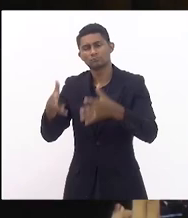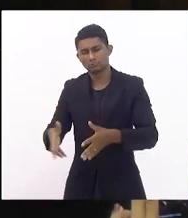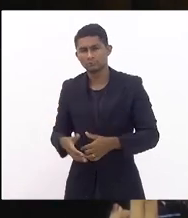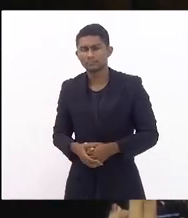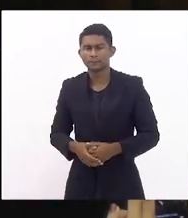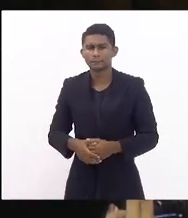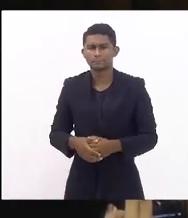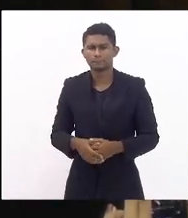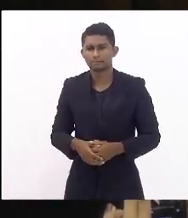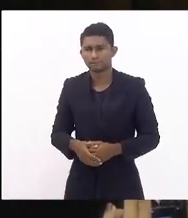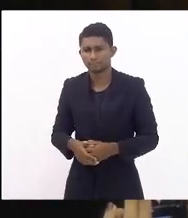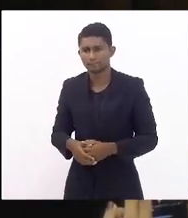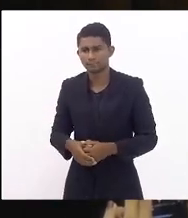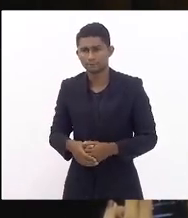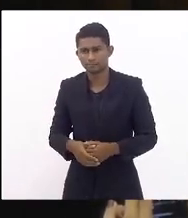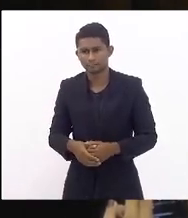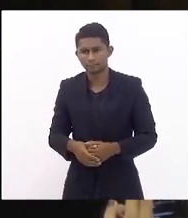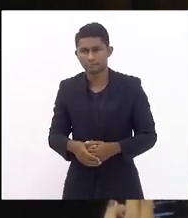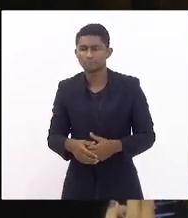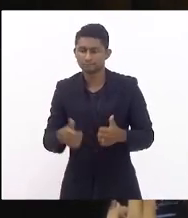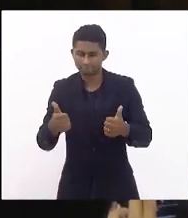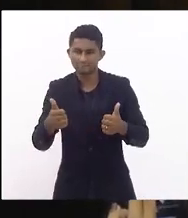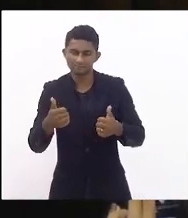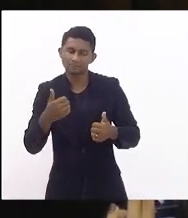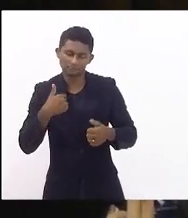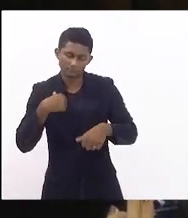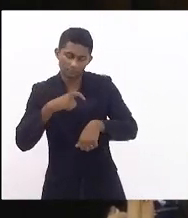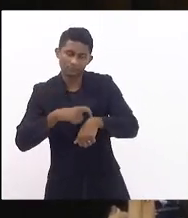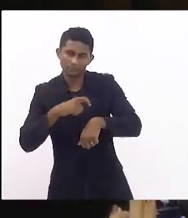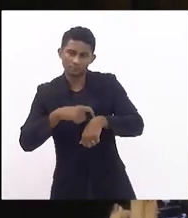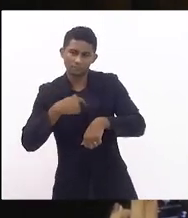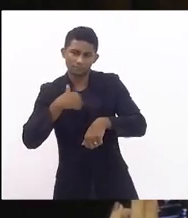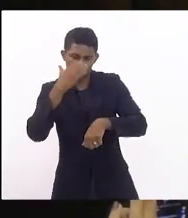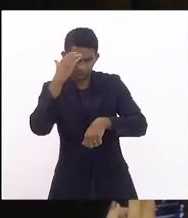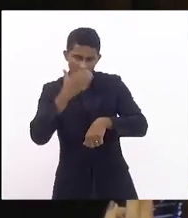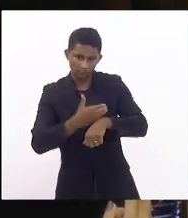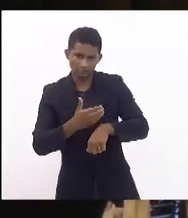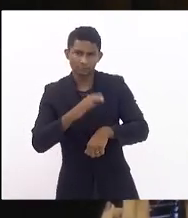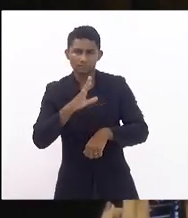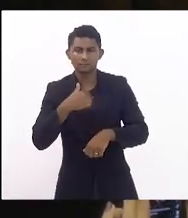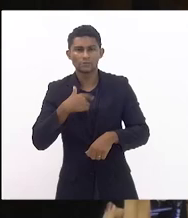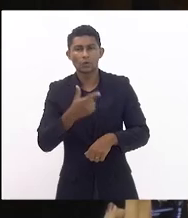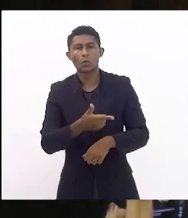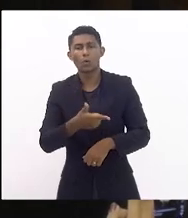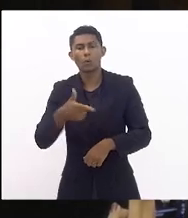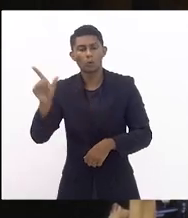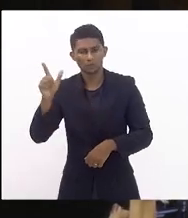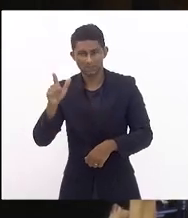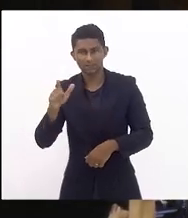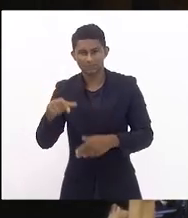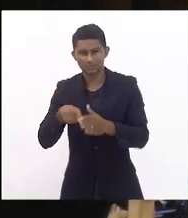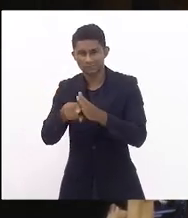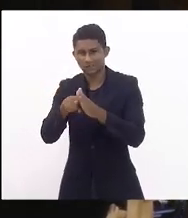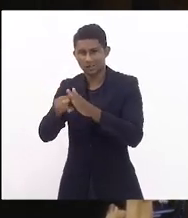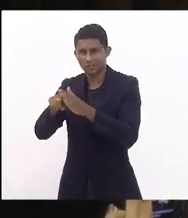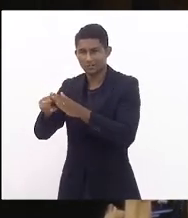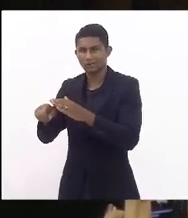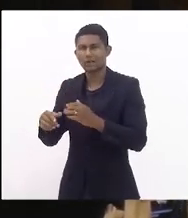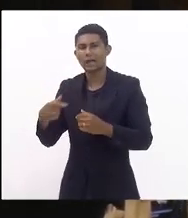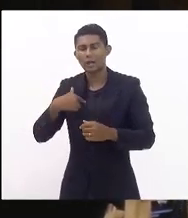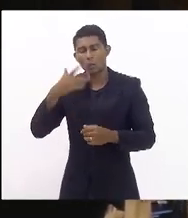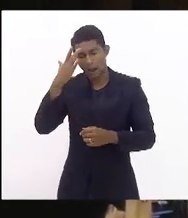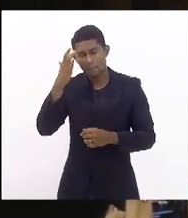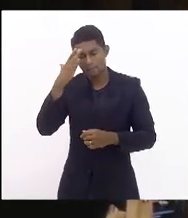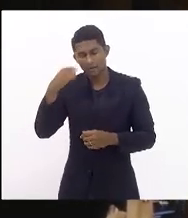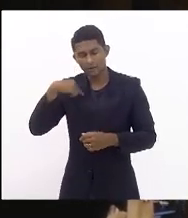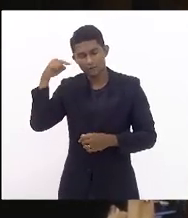Rocha, por respeitar o tempo que é destinado aos parlamentares, essa outra fiscalização que eu fiz, eu vou relatar